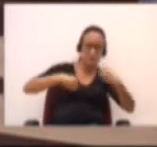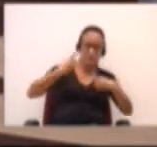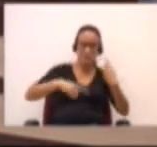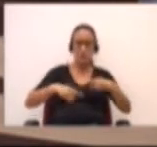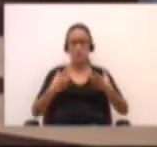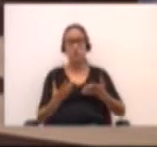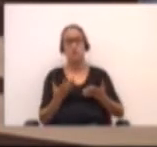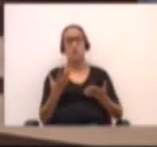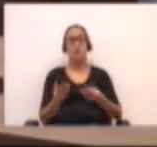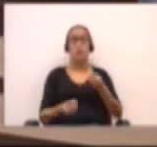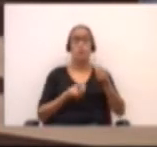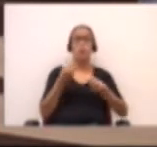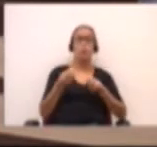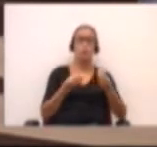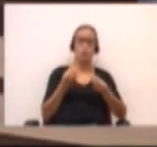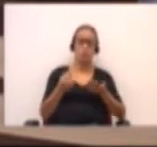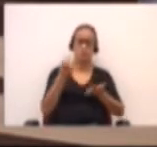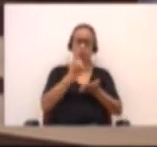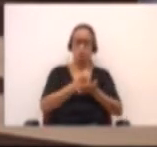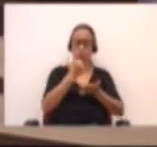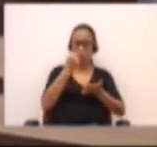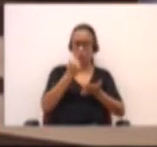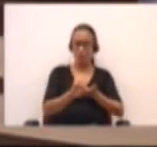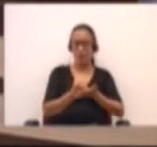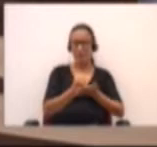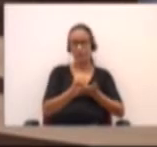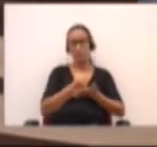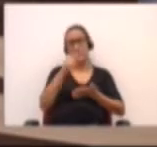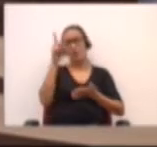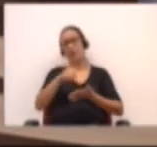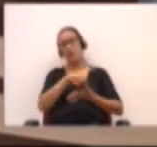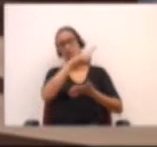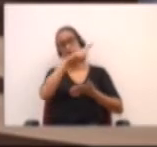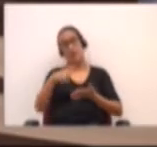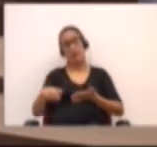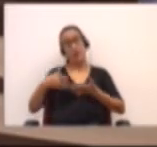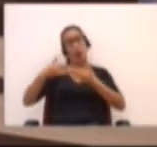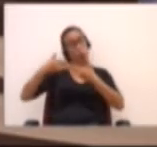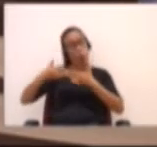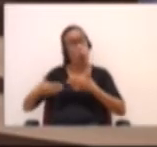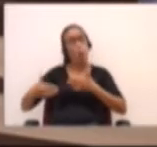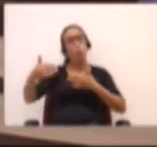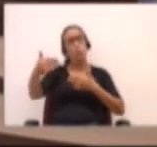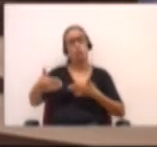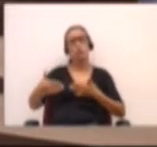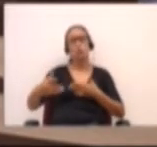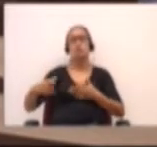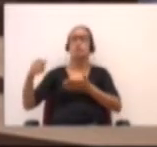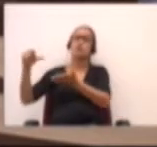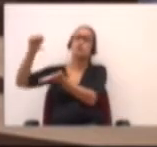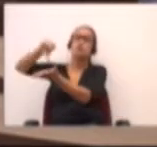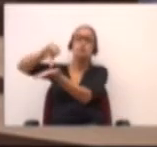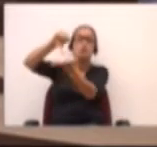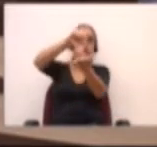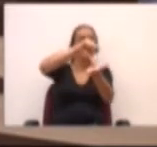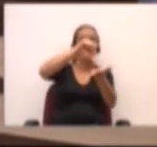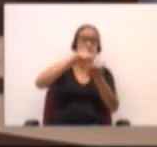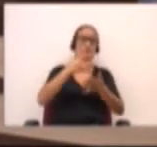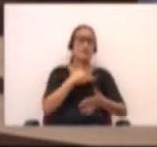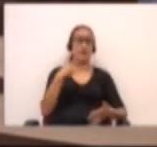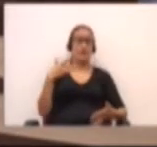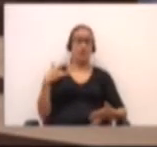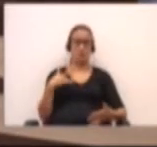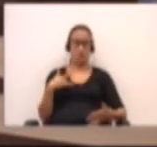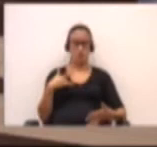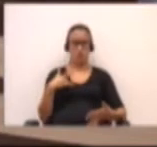e a continuidade ou não dos prontos atendimentos no Jardim Aeroporto, Nossa Senhora das Dores e